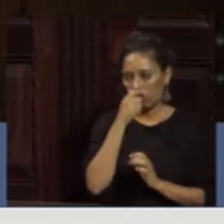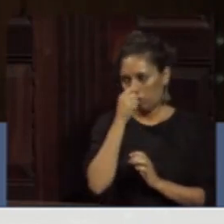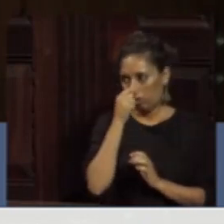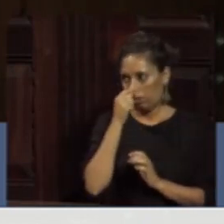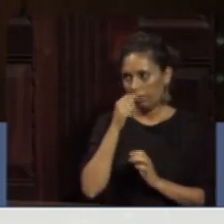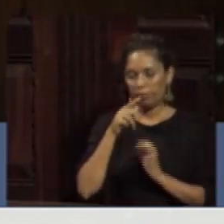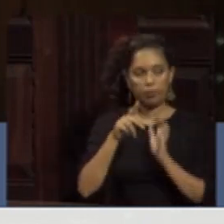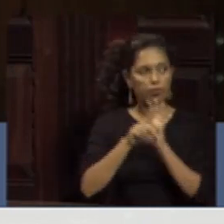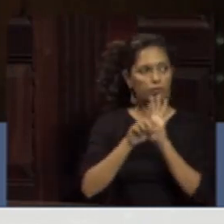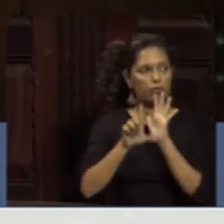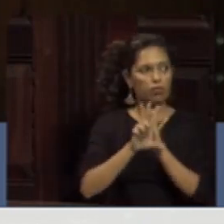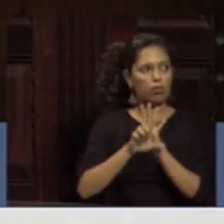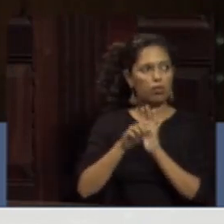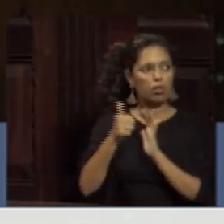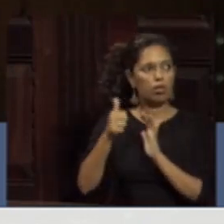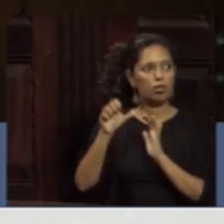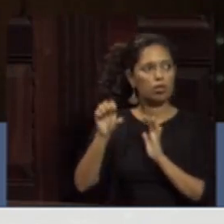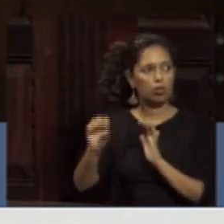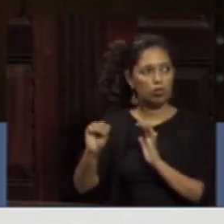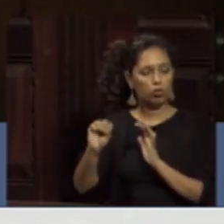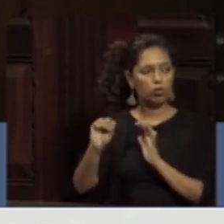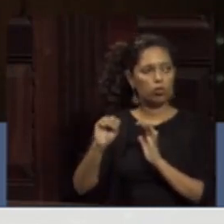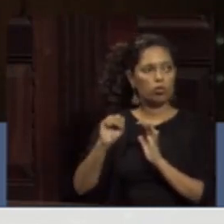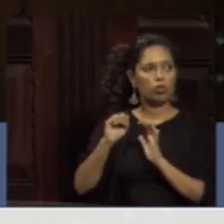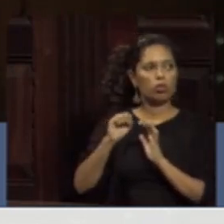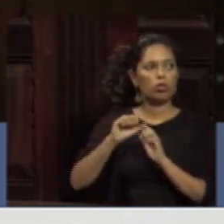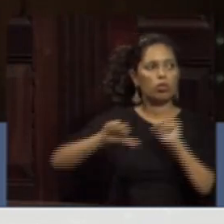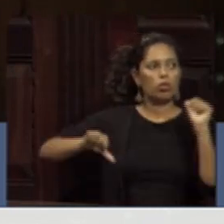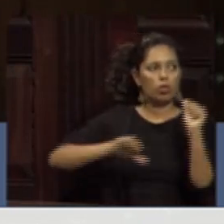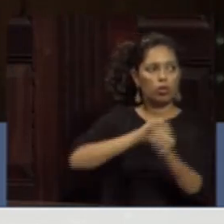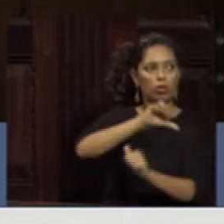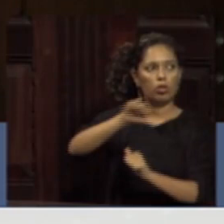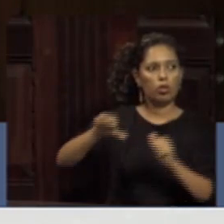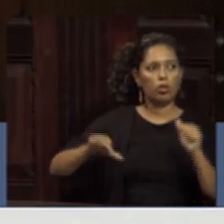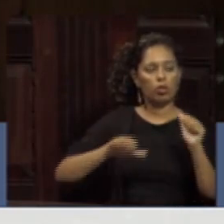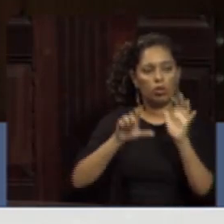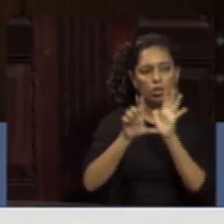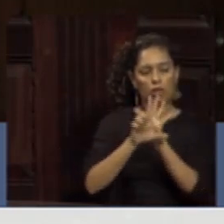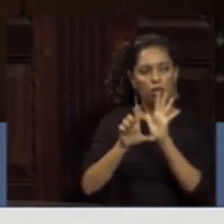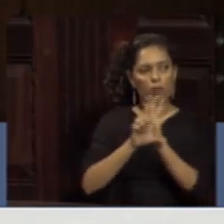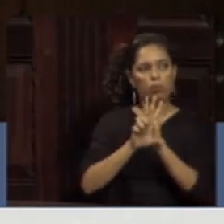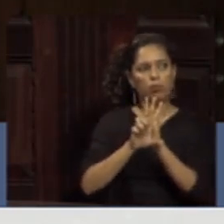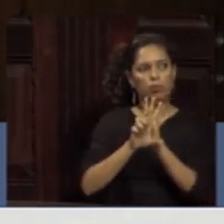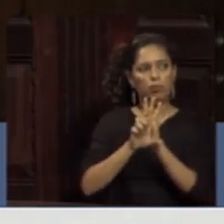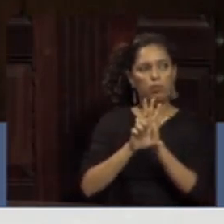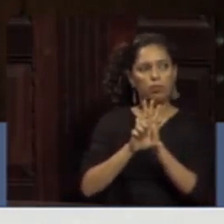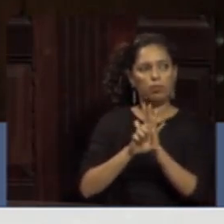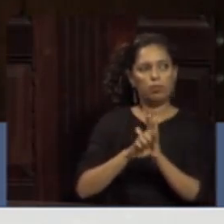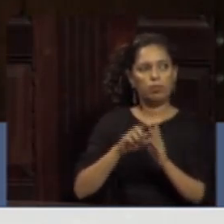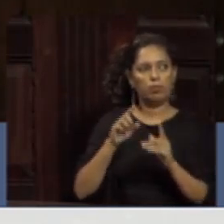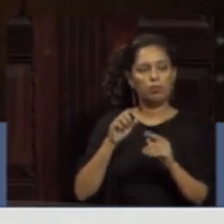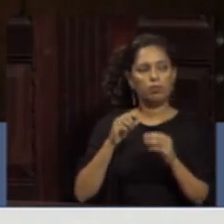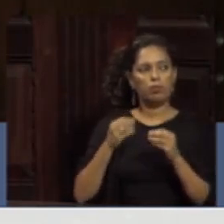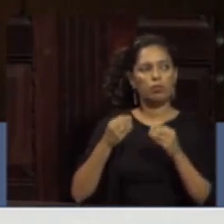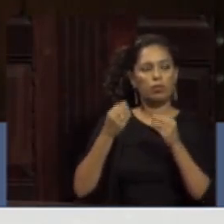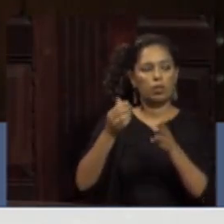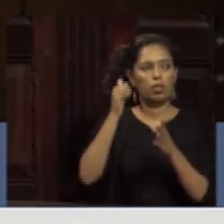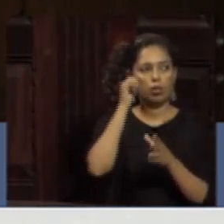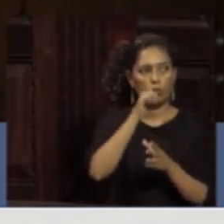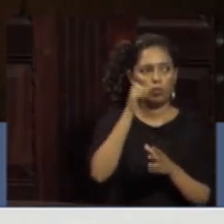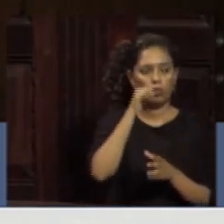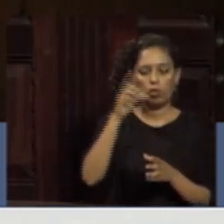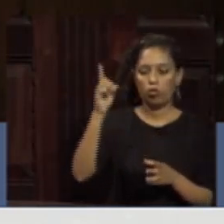1819 de 2016, que altera a Lei de Objeção de Consciência, para garantir o direito das mulheres